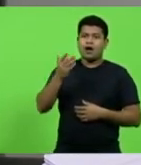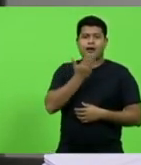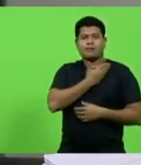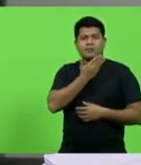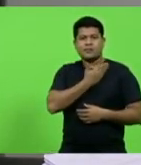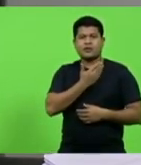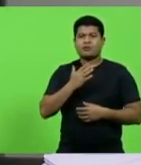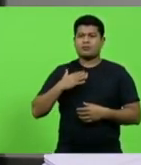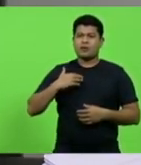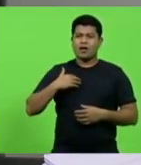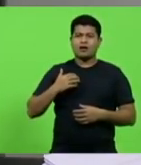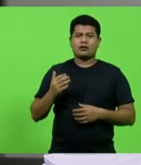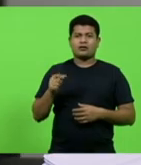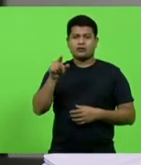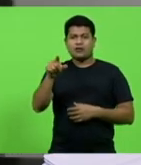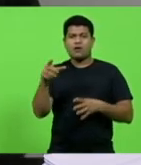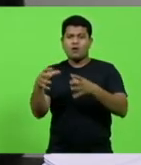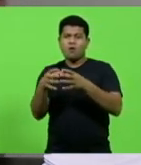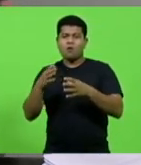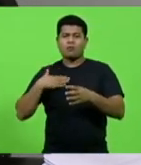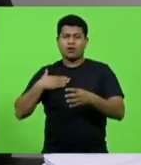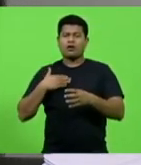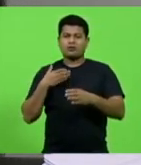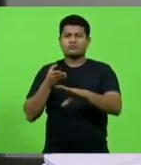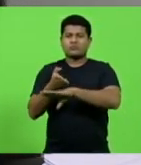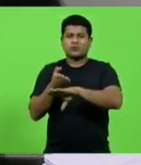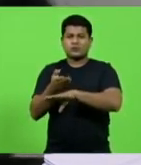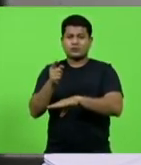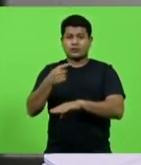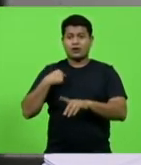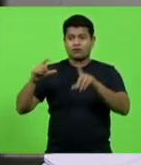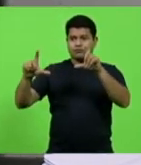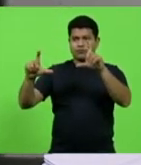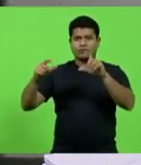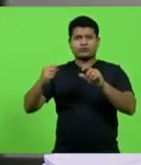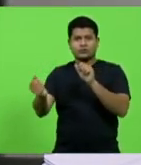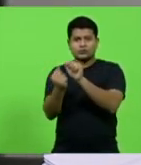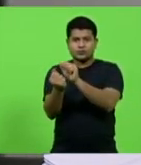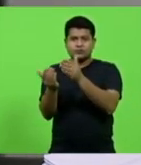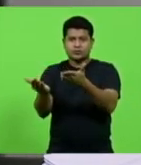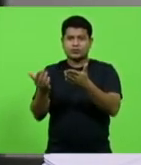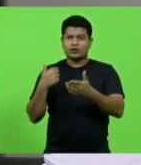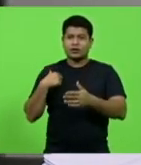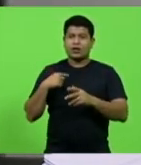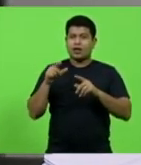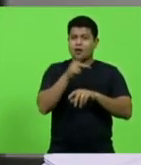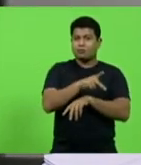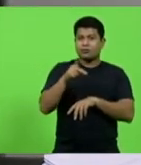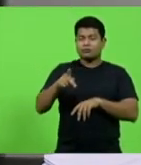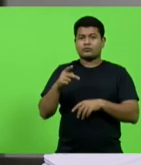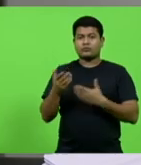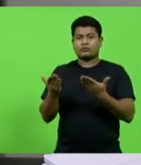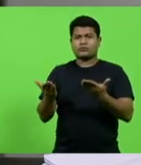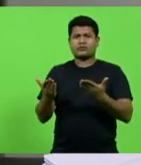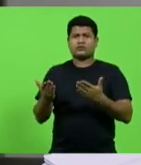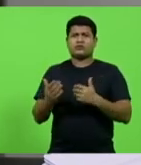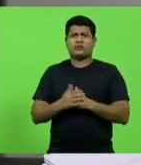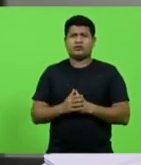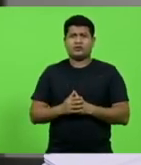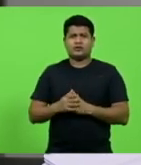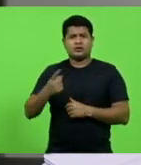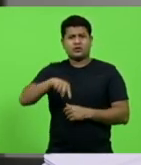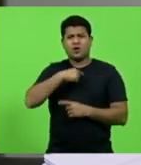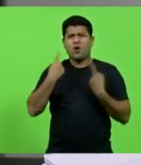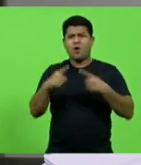minha turma, aquela foi minha escola, eu tenho essa foto aqui, esses foram meus professores. O que, que tanto a gente tem contra a